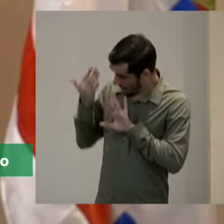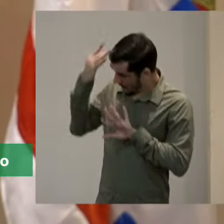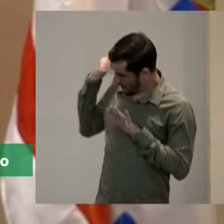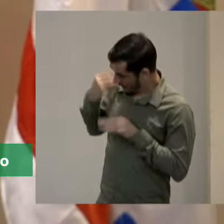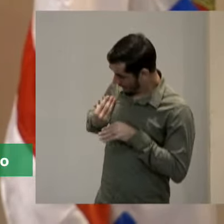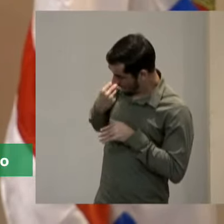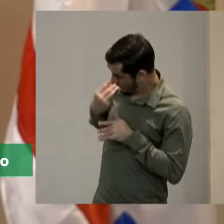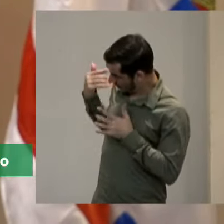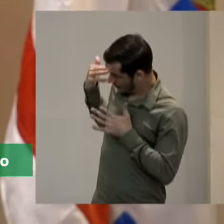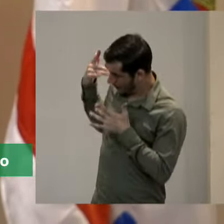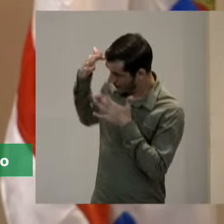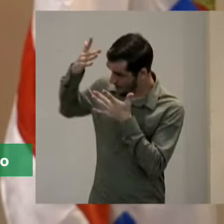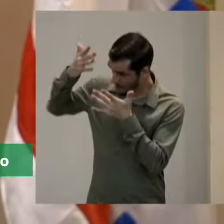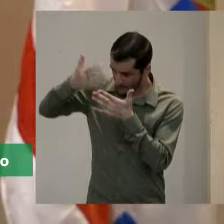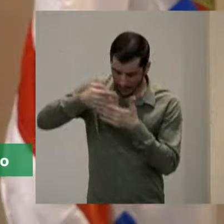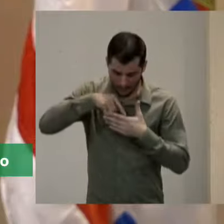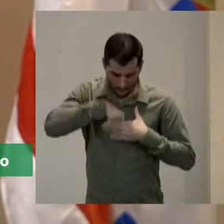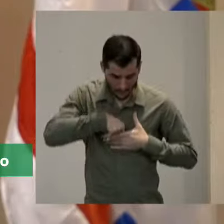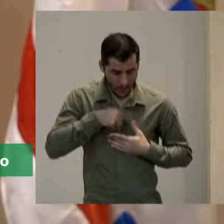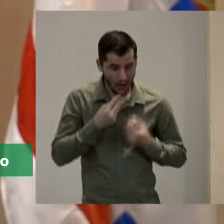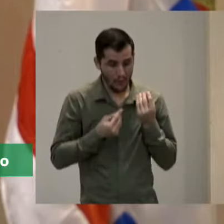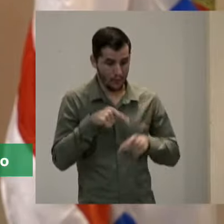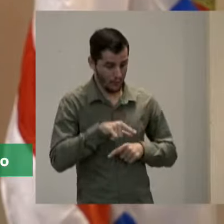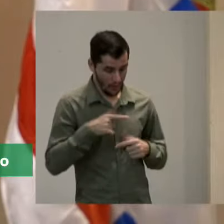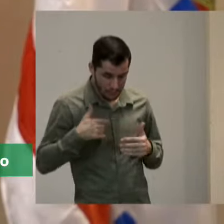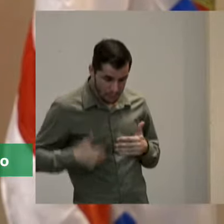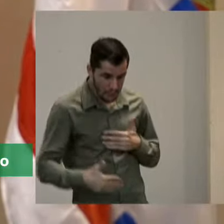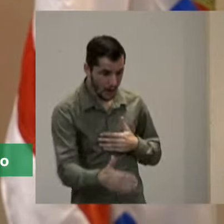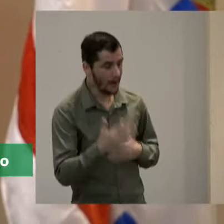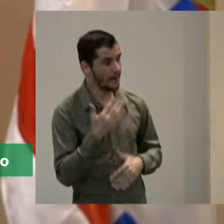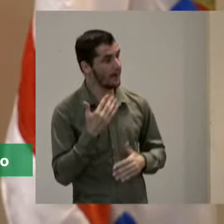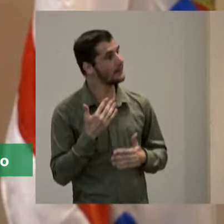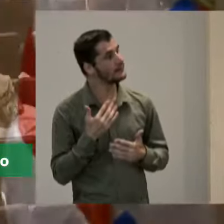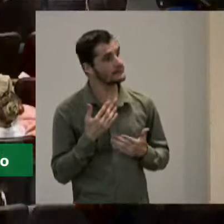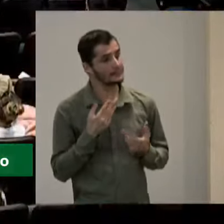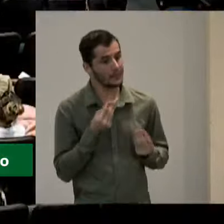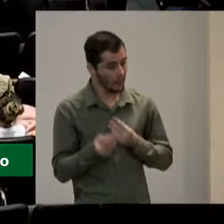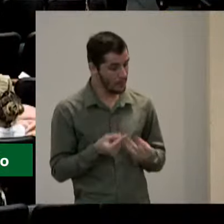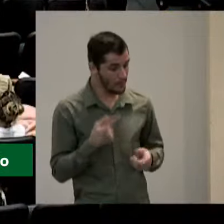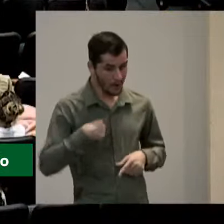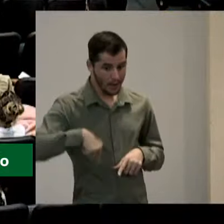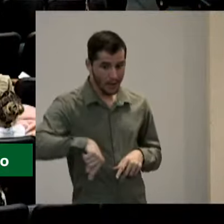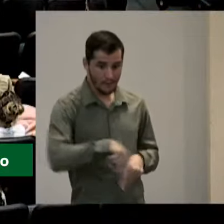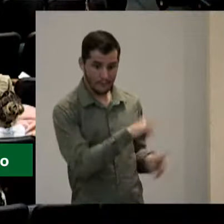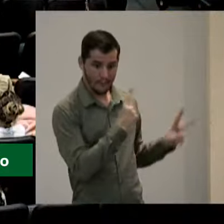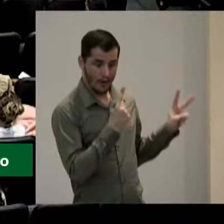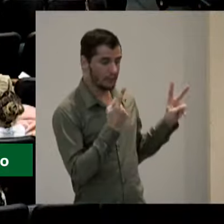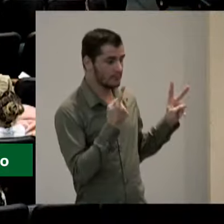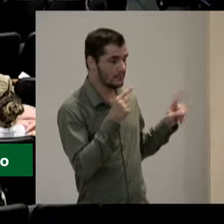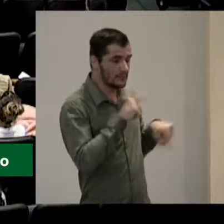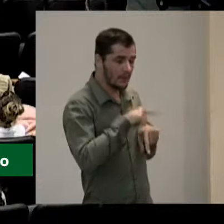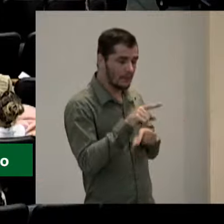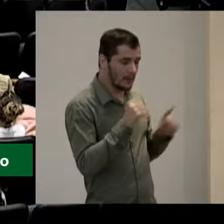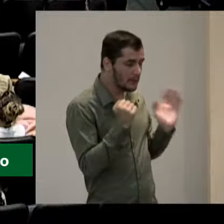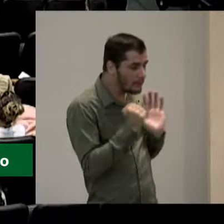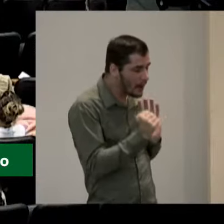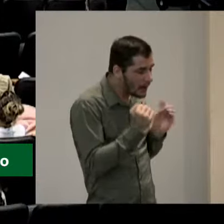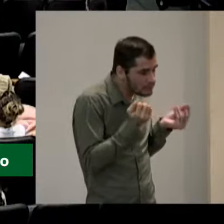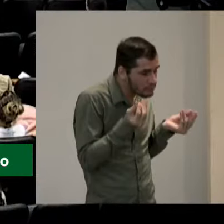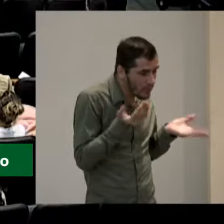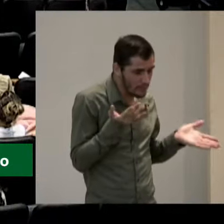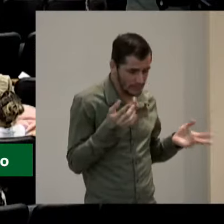se alimentar. Então ele só pensava em estocar alimentos. Aí quando eu saí para te matar, eu olhei para você e falei assim, tudo aquilo que a gente não